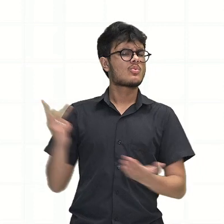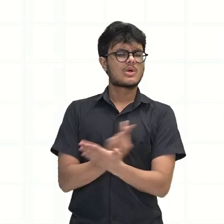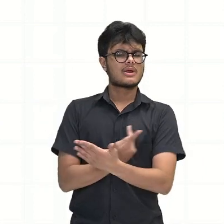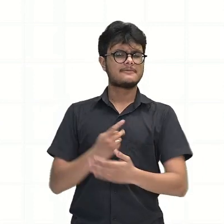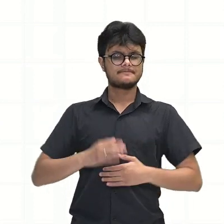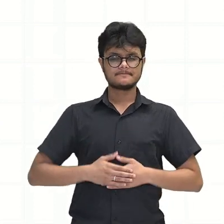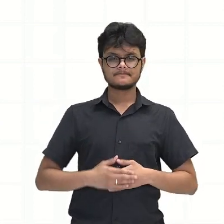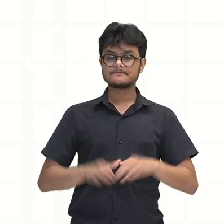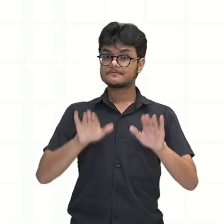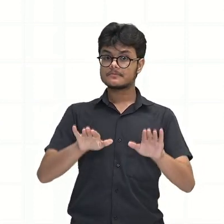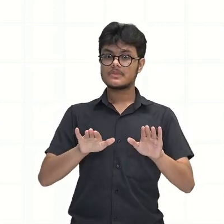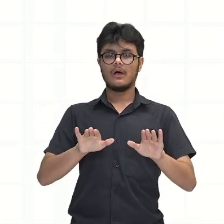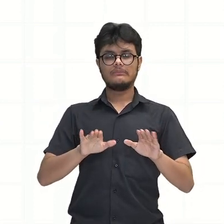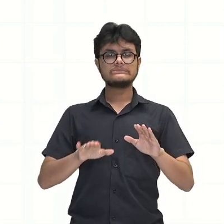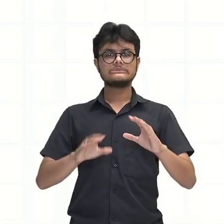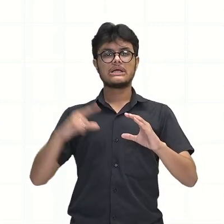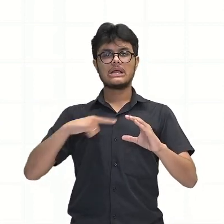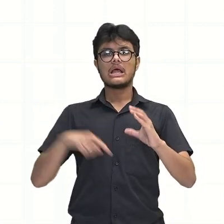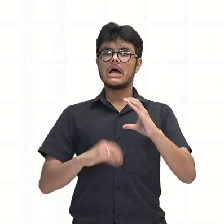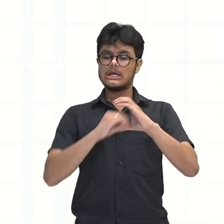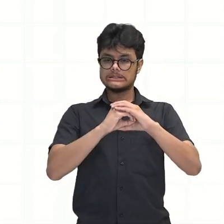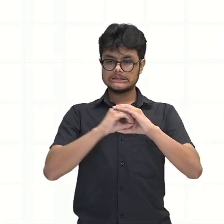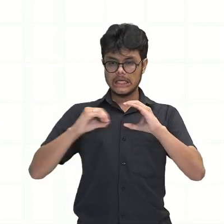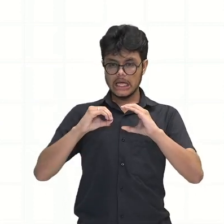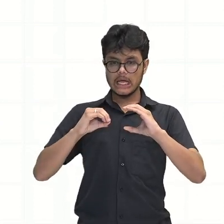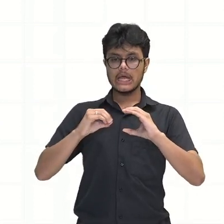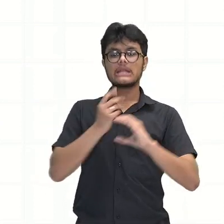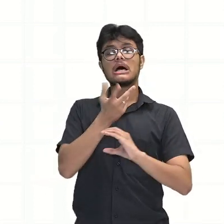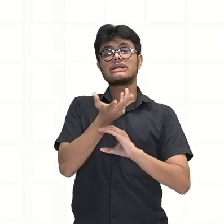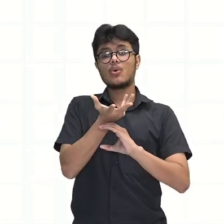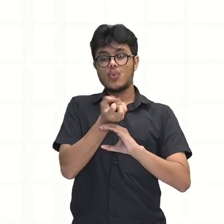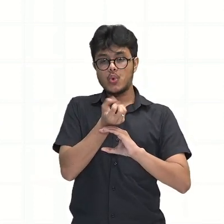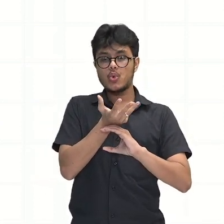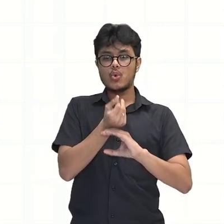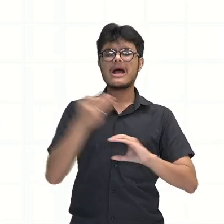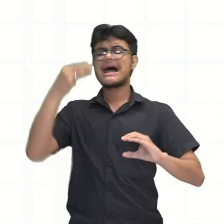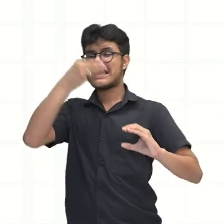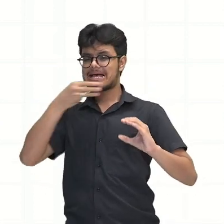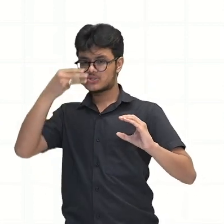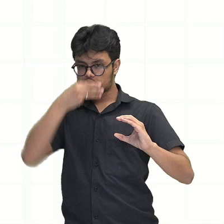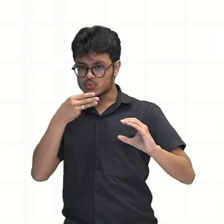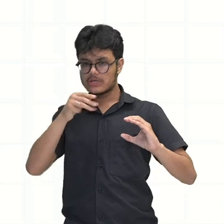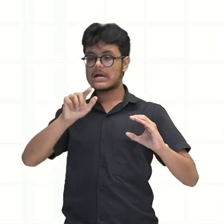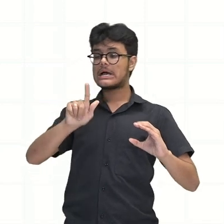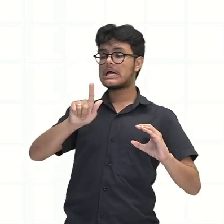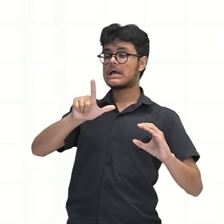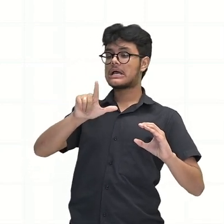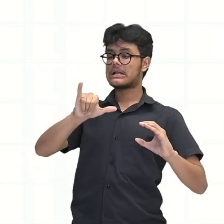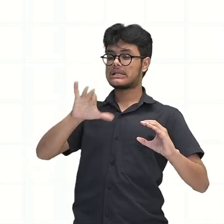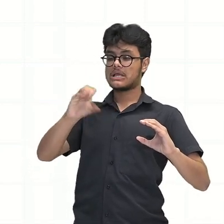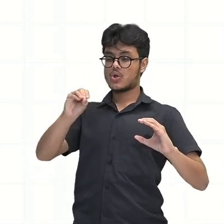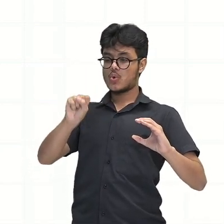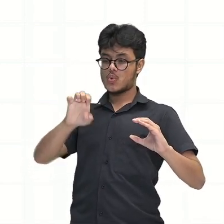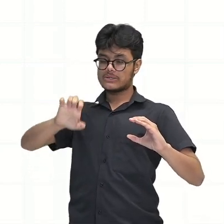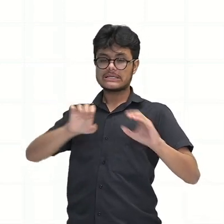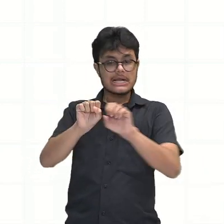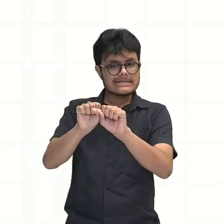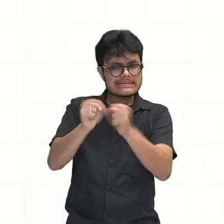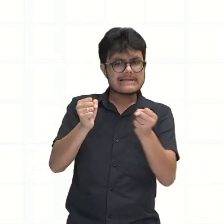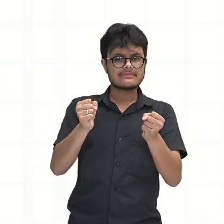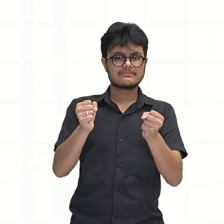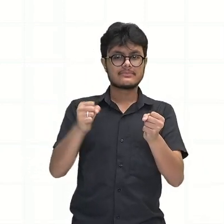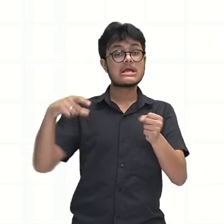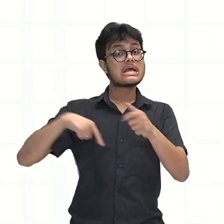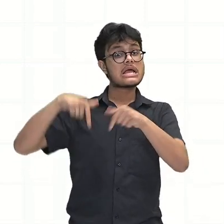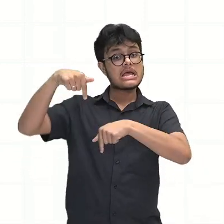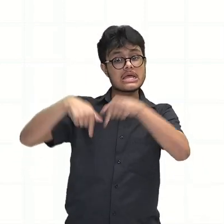Então, essa respiração, nós temos a glicose. Essa glicose, ela vai ser quebrada numa